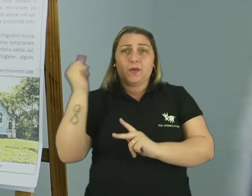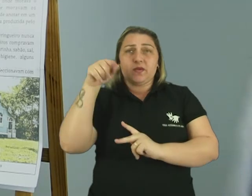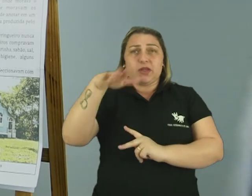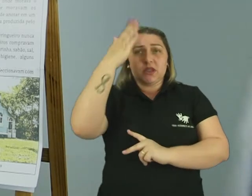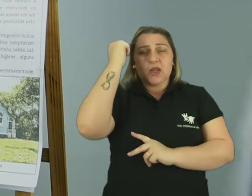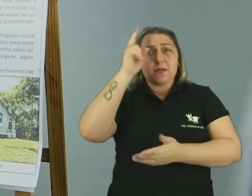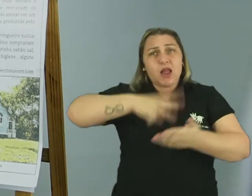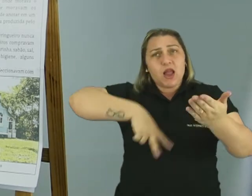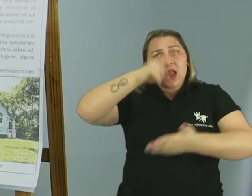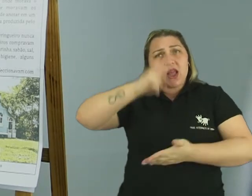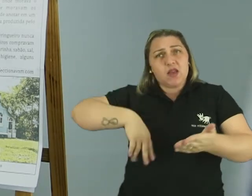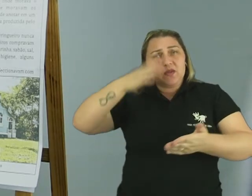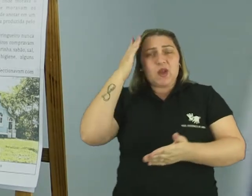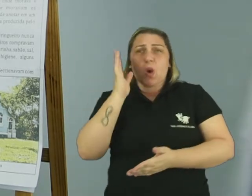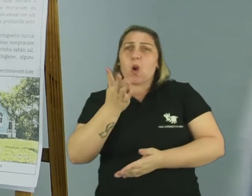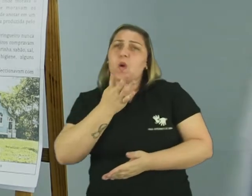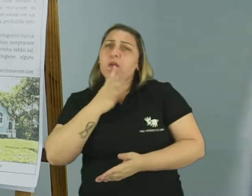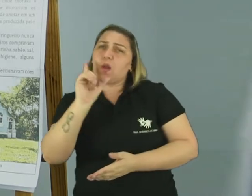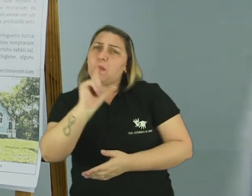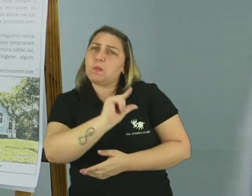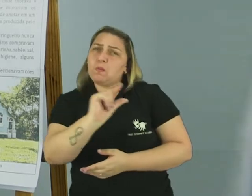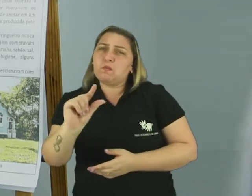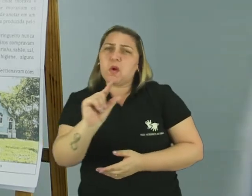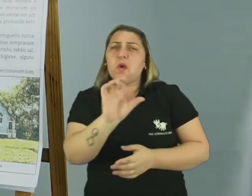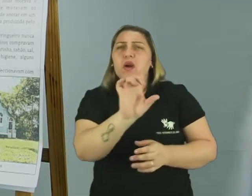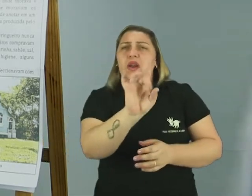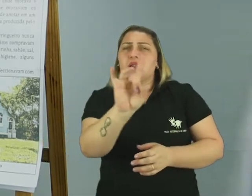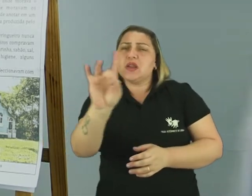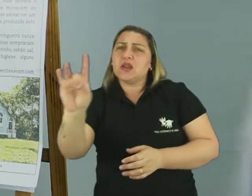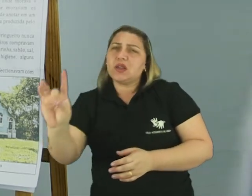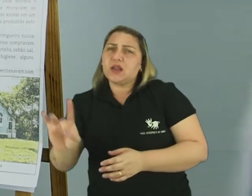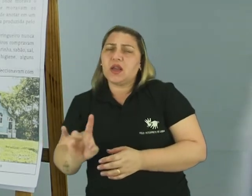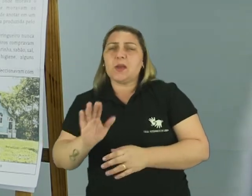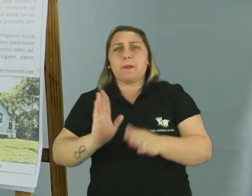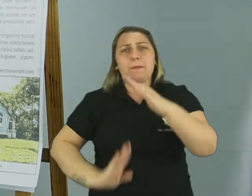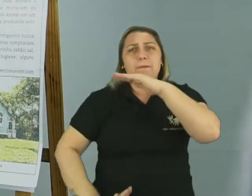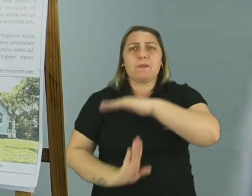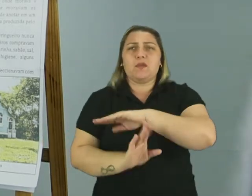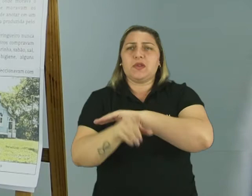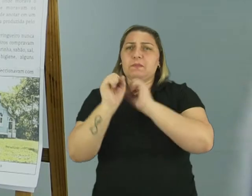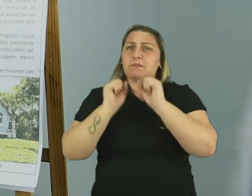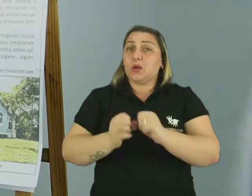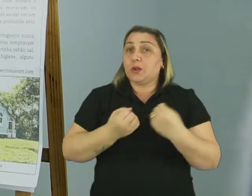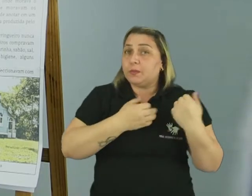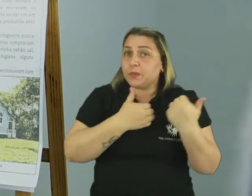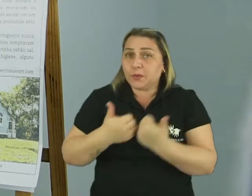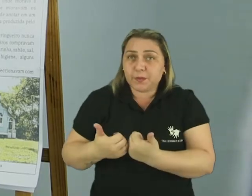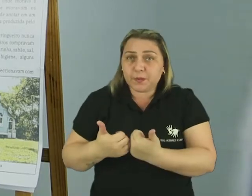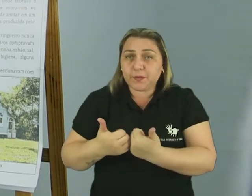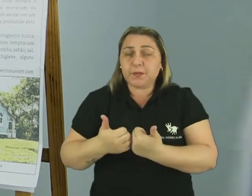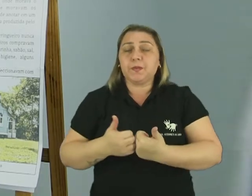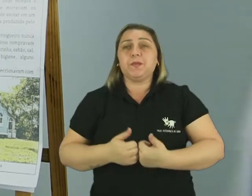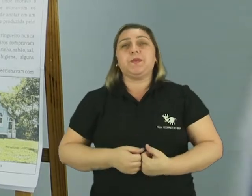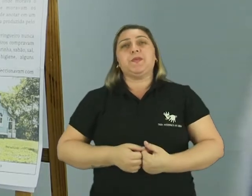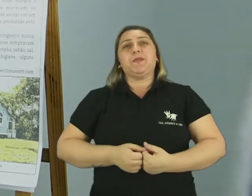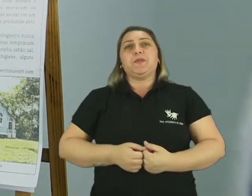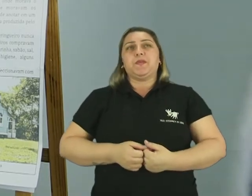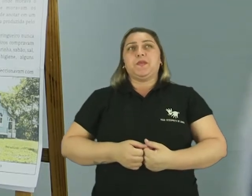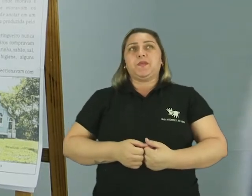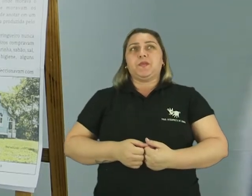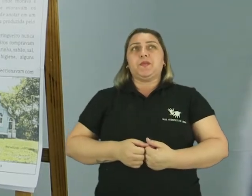saiba ler, você conheça um pouco de cada coisa, conhecer o máximo que você pode, tá bom? Olha aqui, ó.